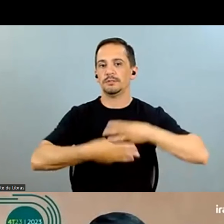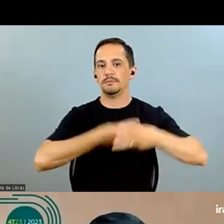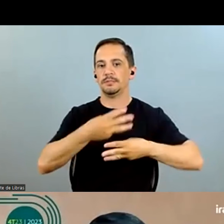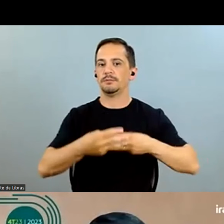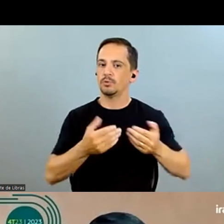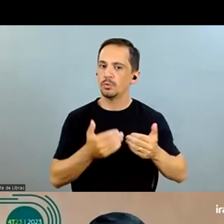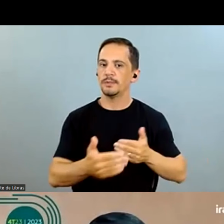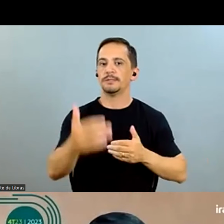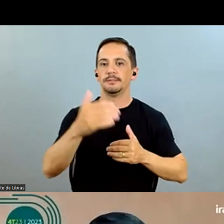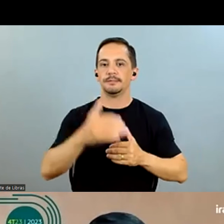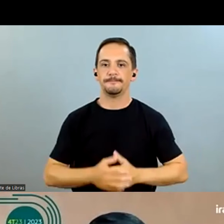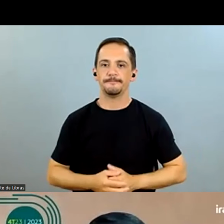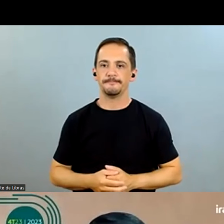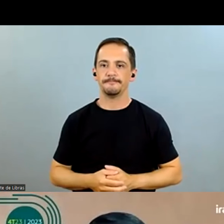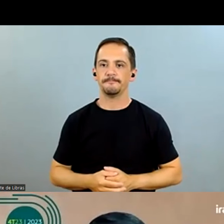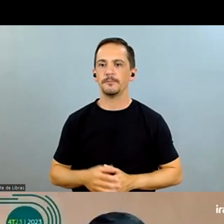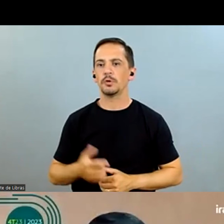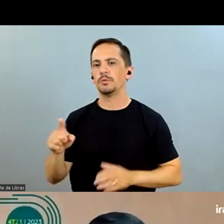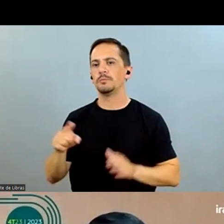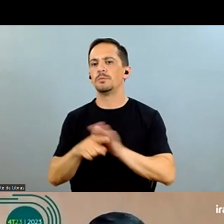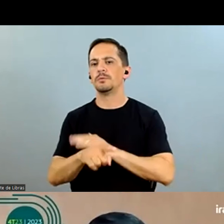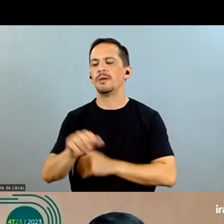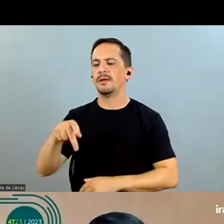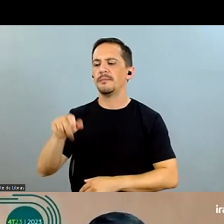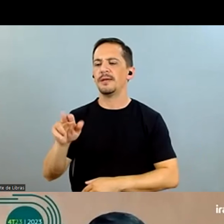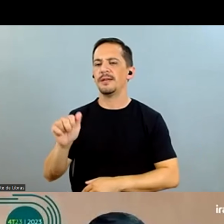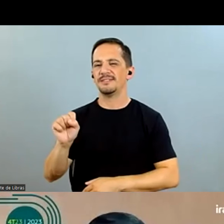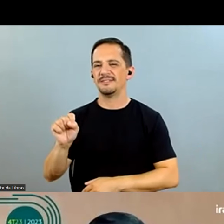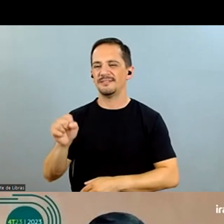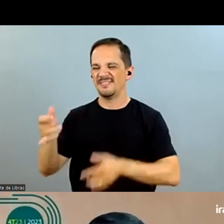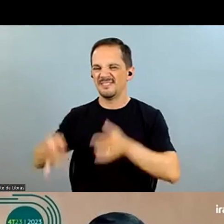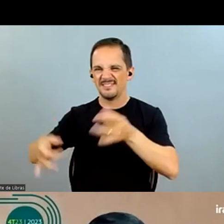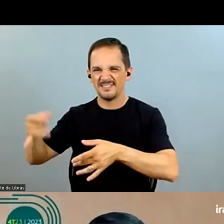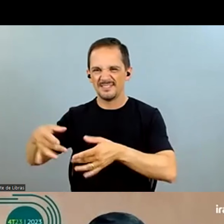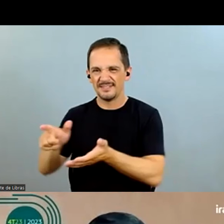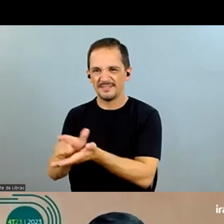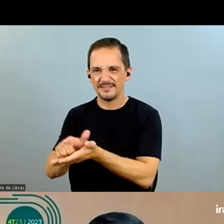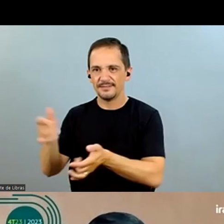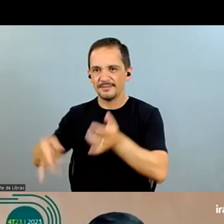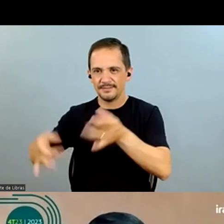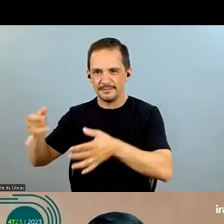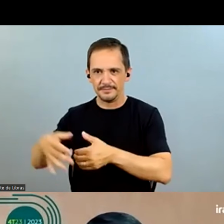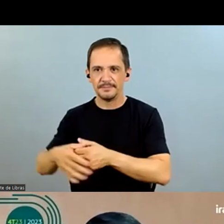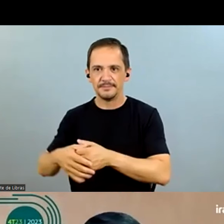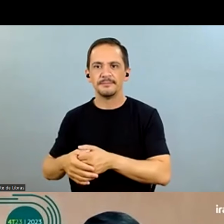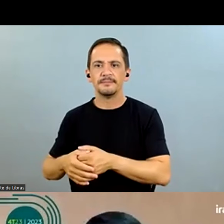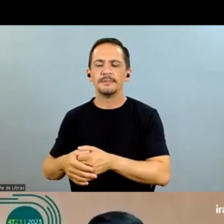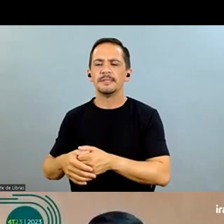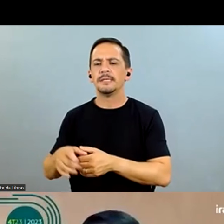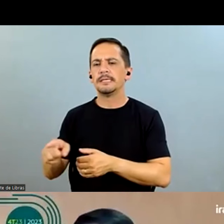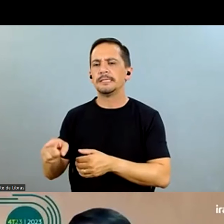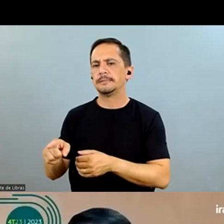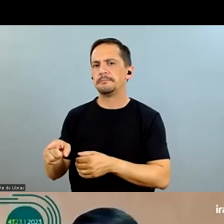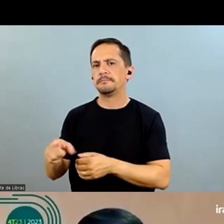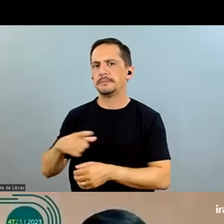oo continua aqui sobre o mercado de paras vocês enxergam uma continuidade desses patamares de preços dado que angut mostra estabilidade no último nos